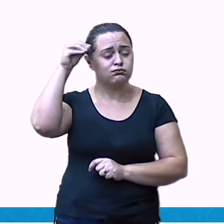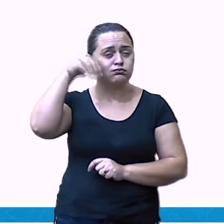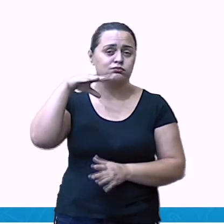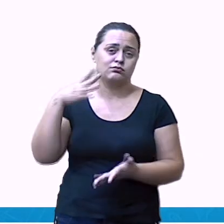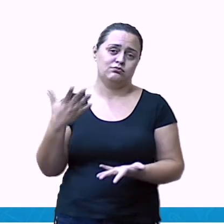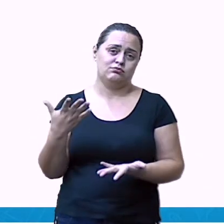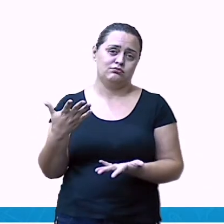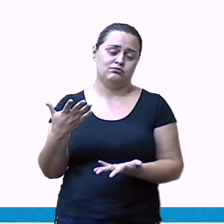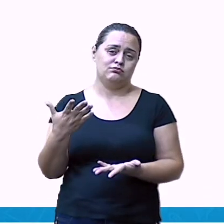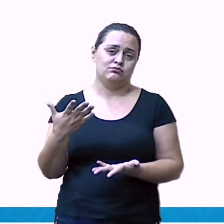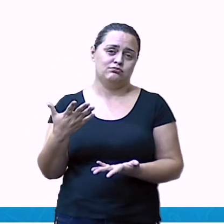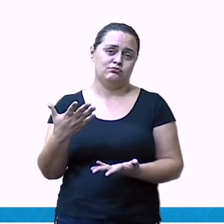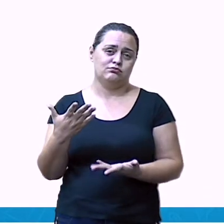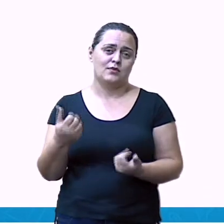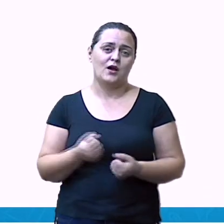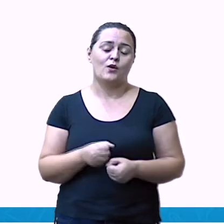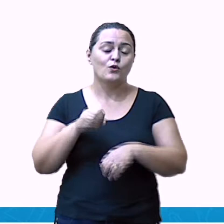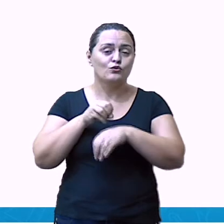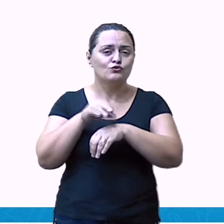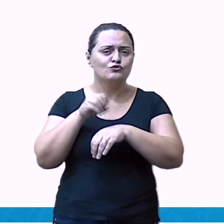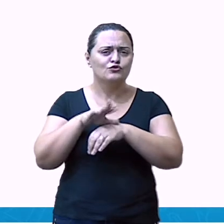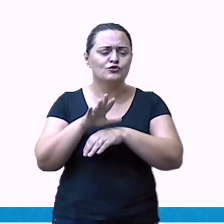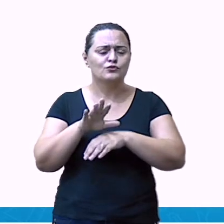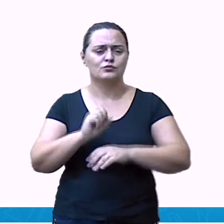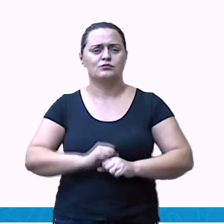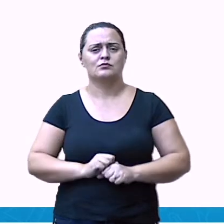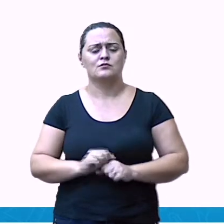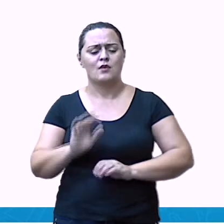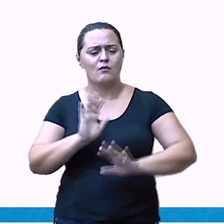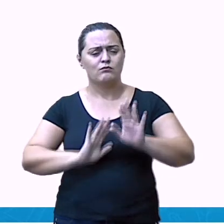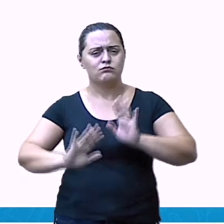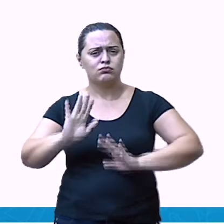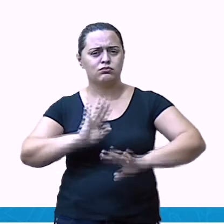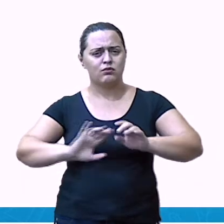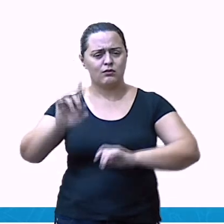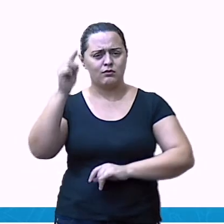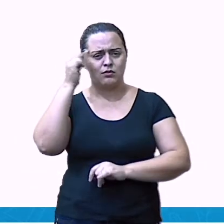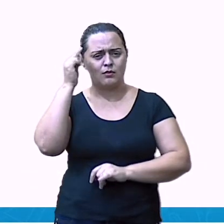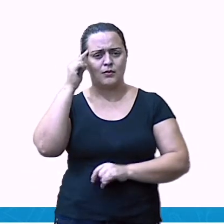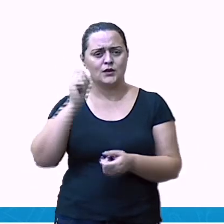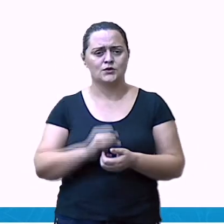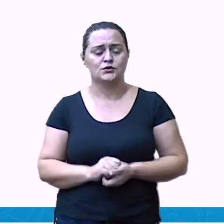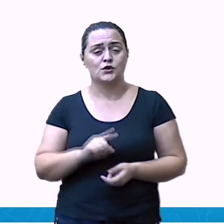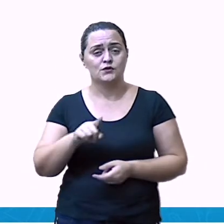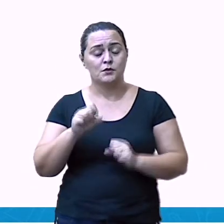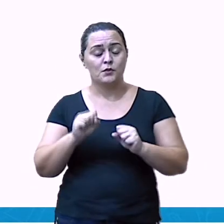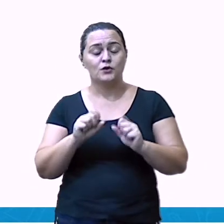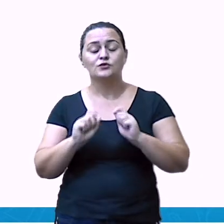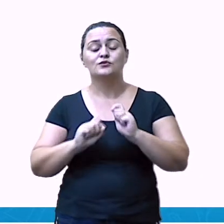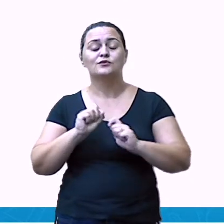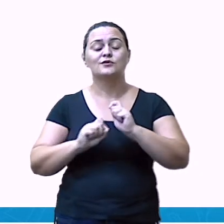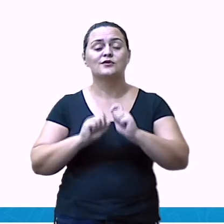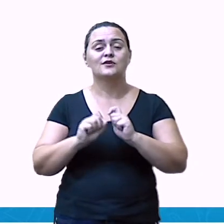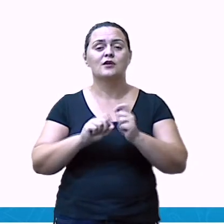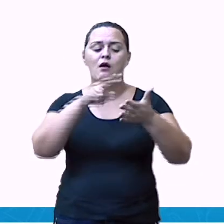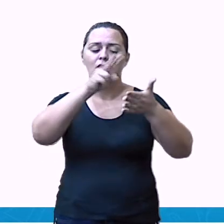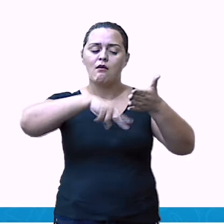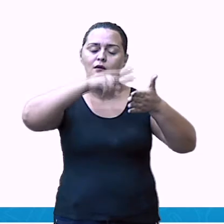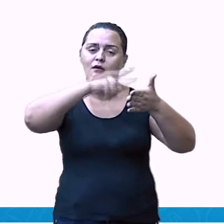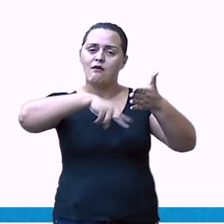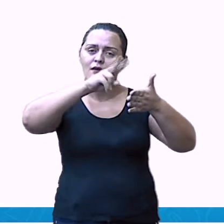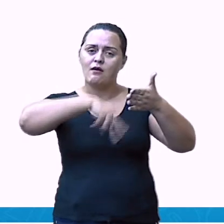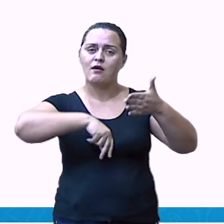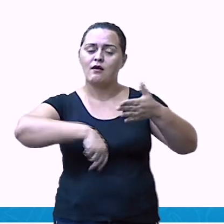aí para a gente cuidar da nossa mente. Consuma conteúdos de qualidade, com leituras, bons filmes